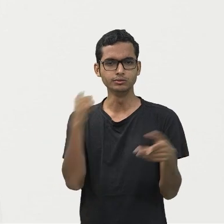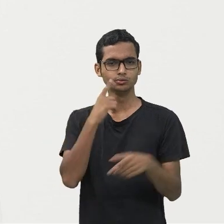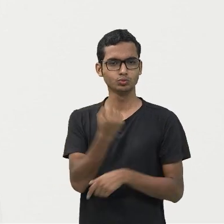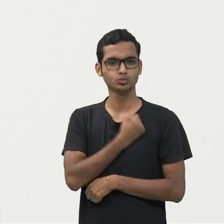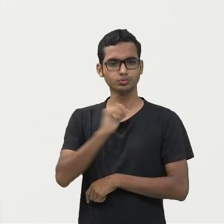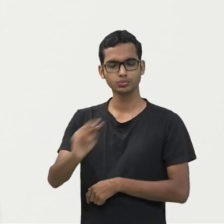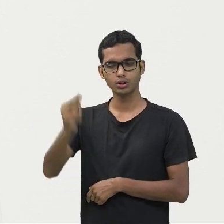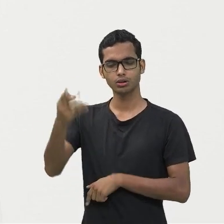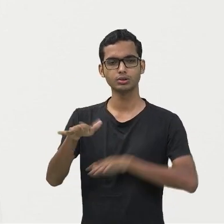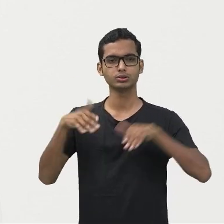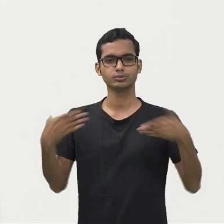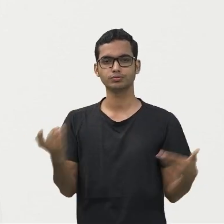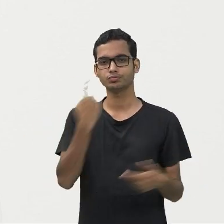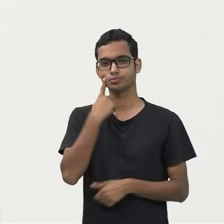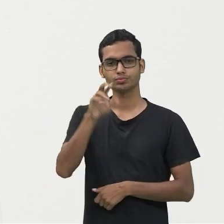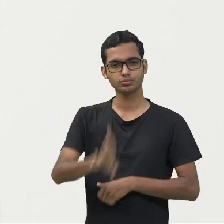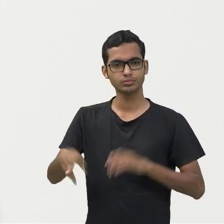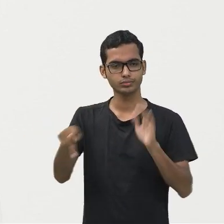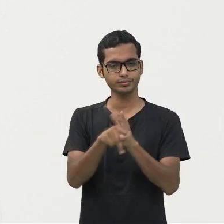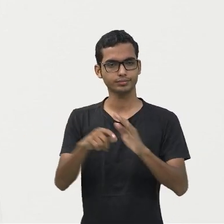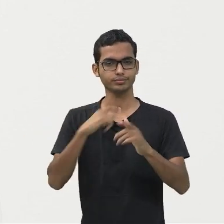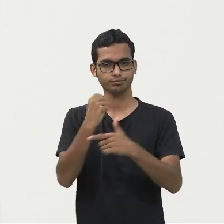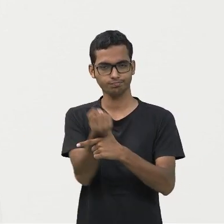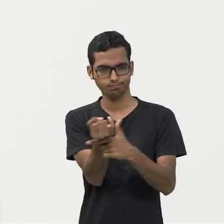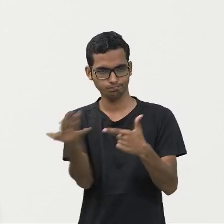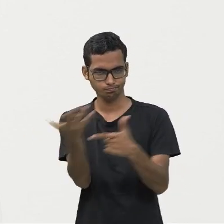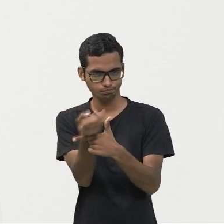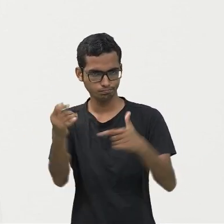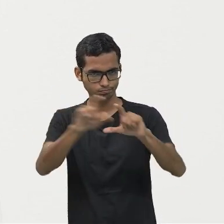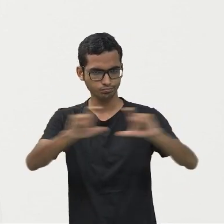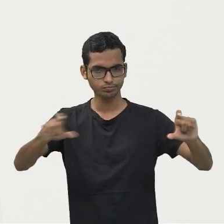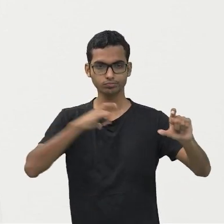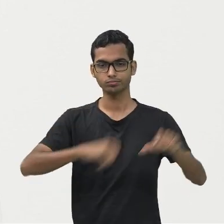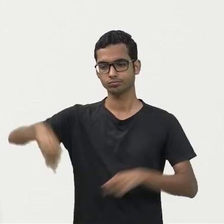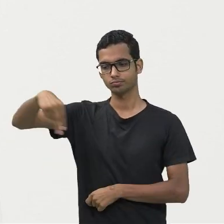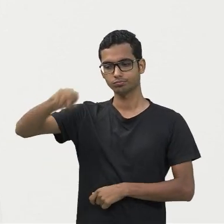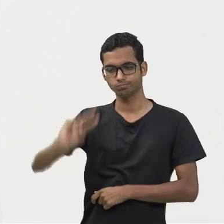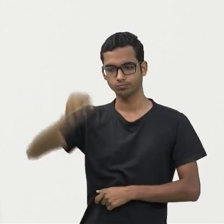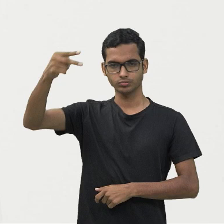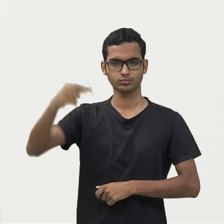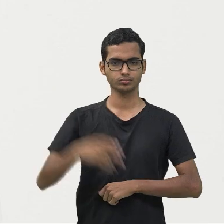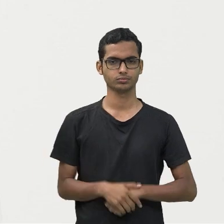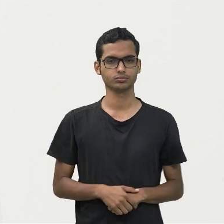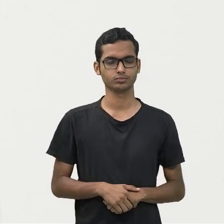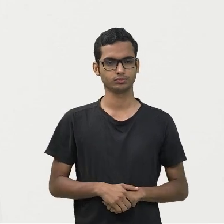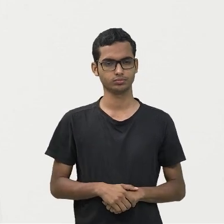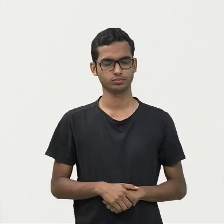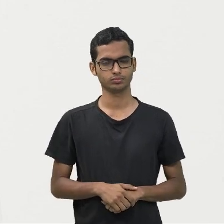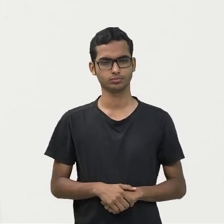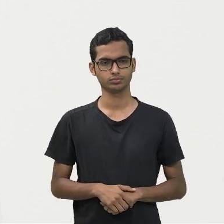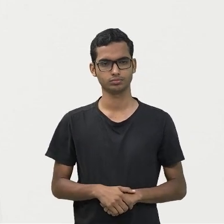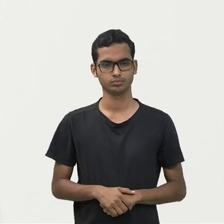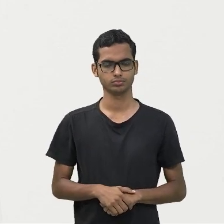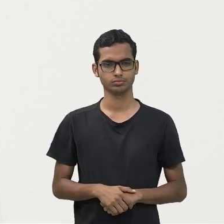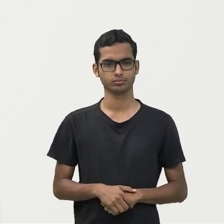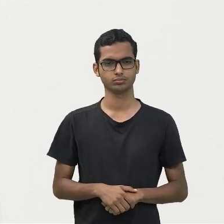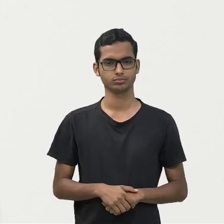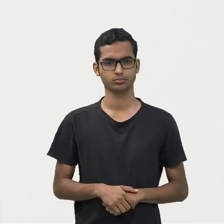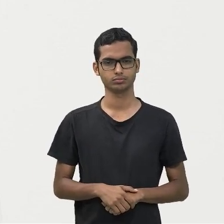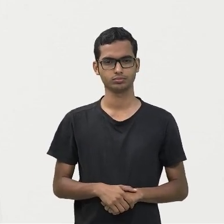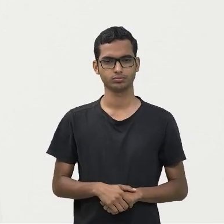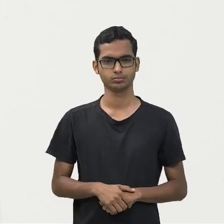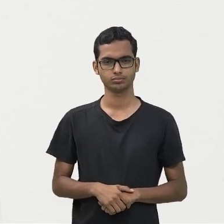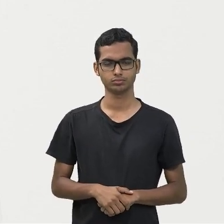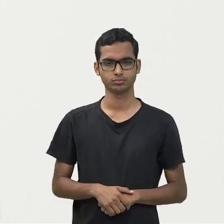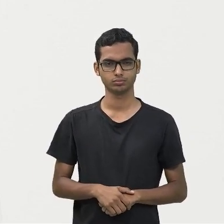é dado pela expressão algébrica n ao quadrado, tá bom? Então